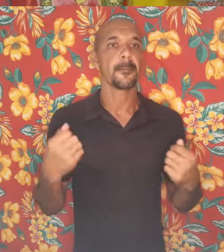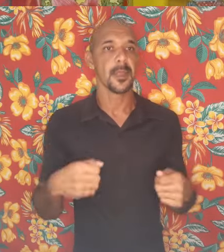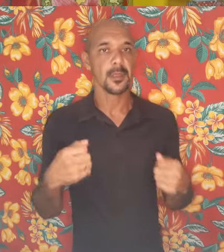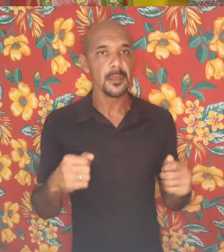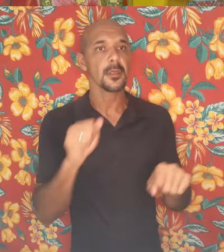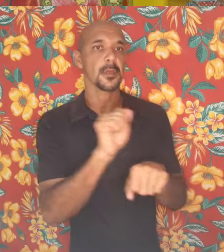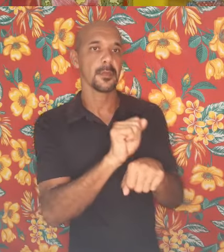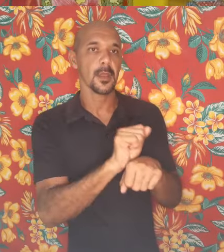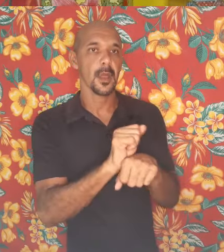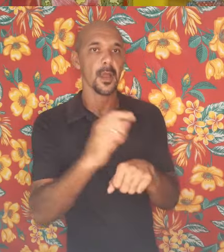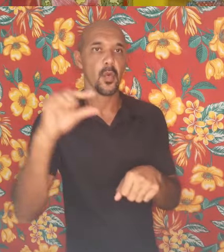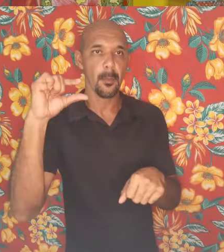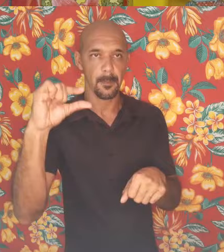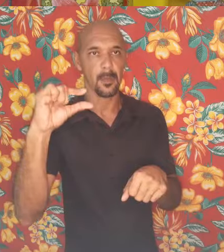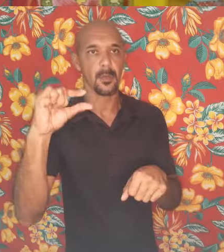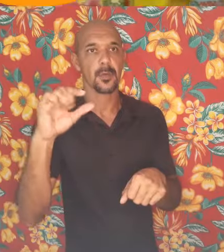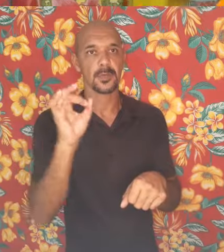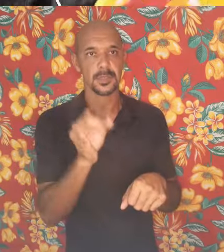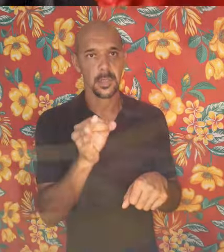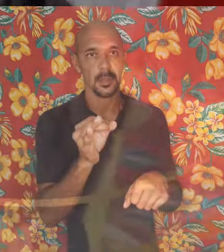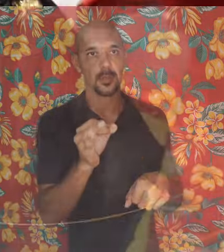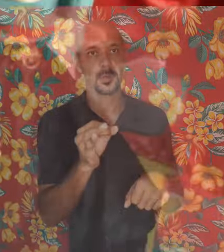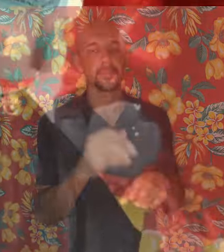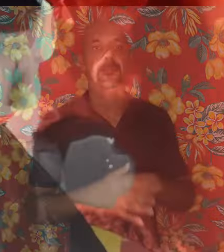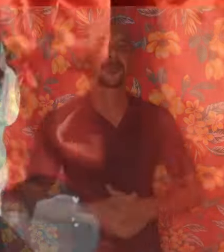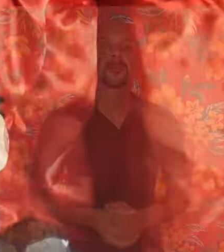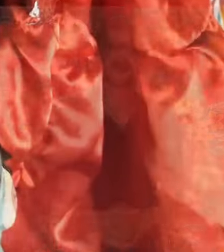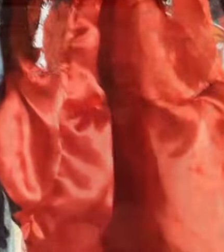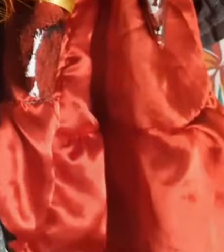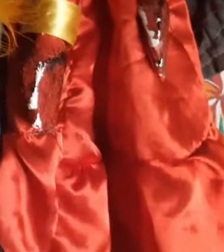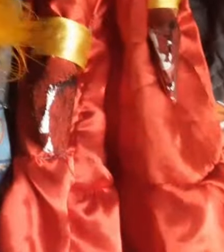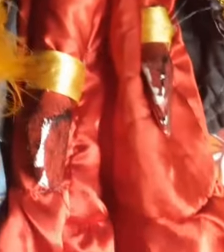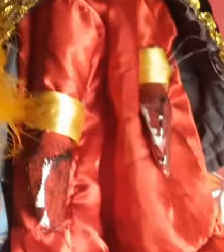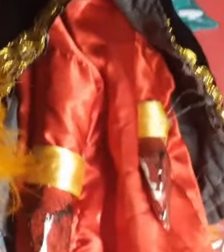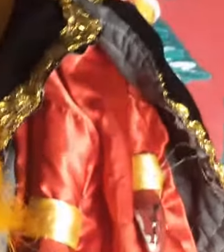e espera um tempo para ela dar uma secada. Tá certo?